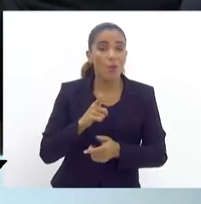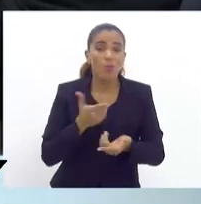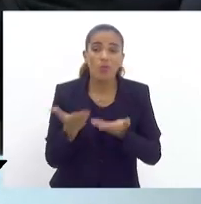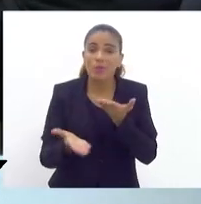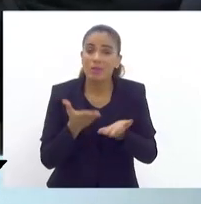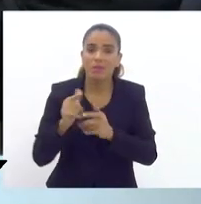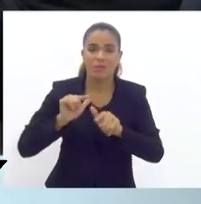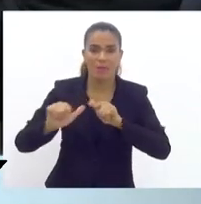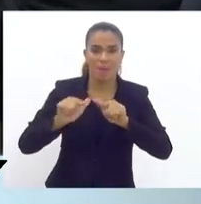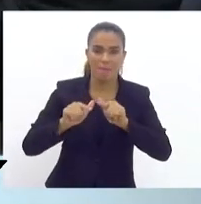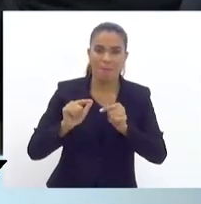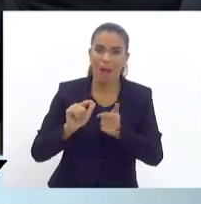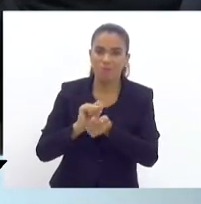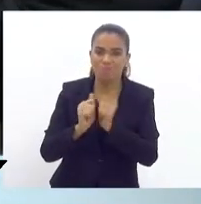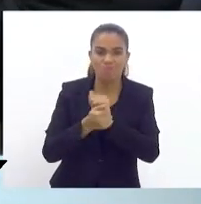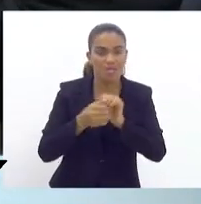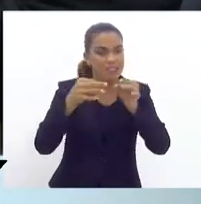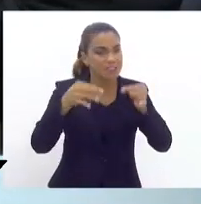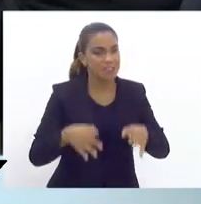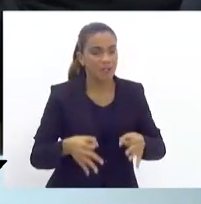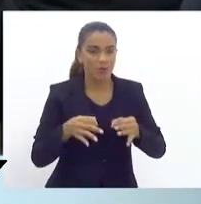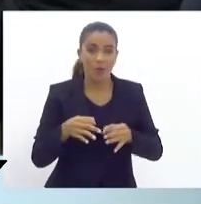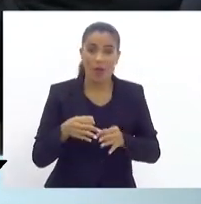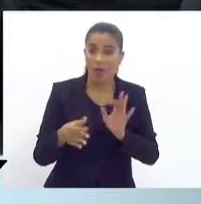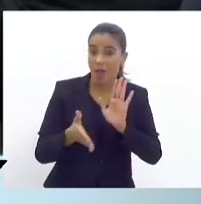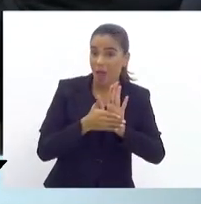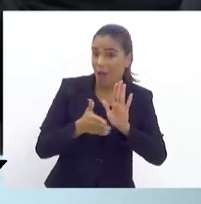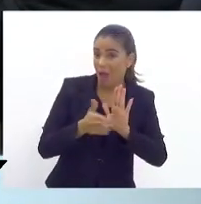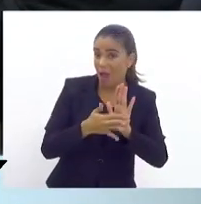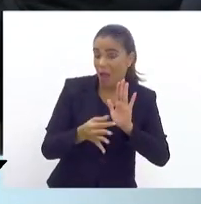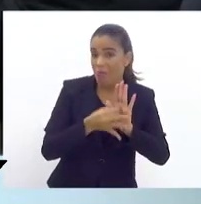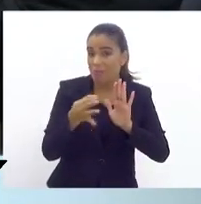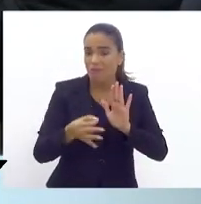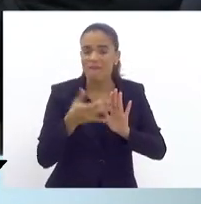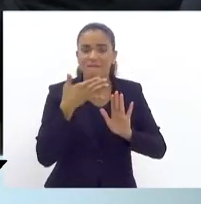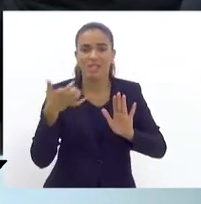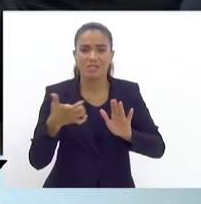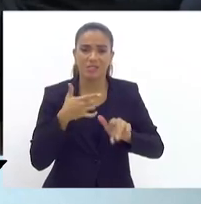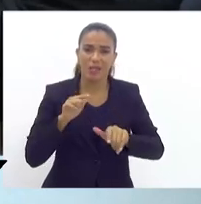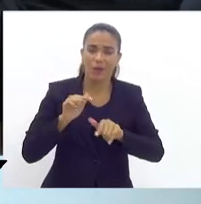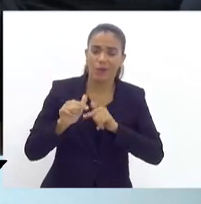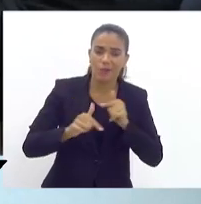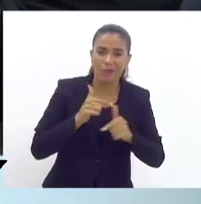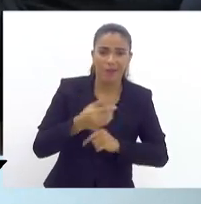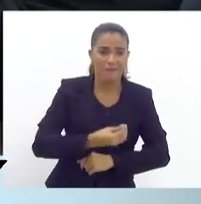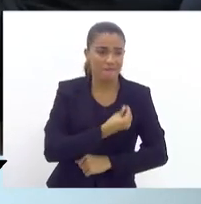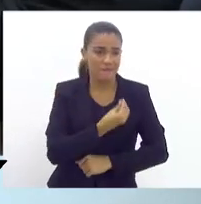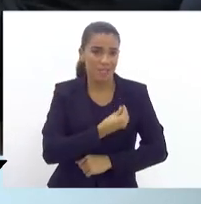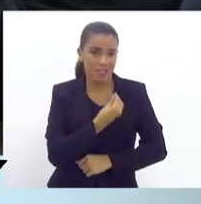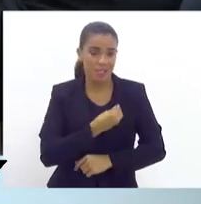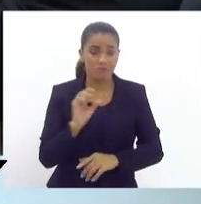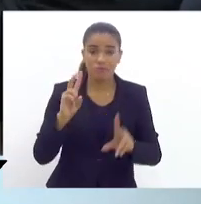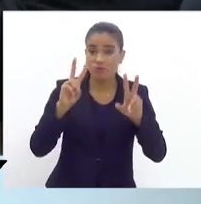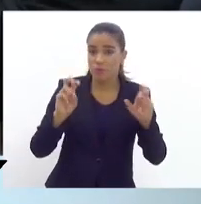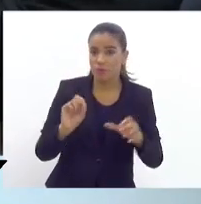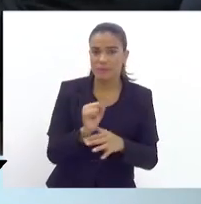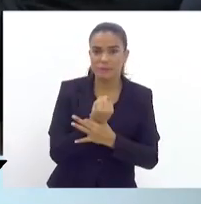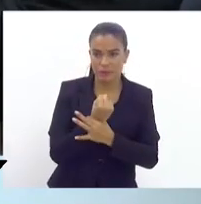adequado. A aprovação da proposta facilitaria o cotidiano do usuário, principalmente em relação à sua